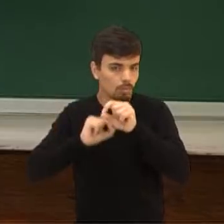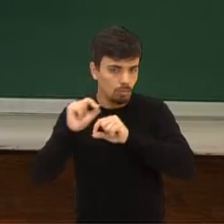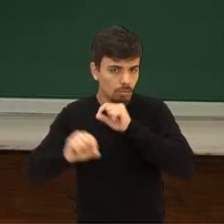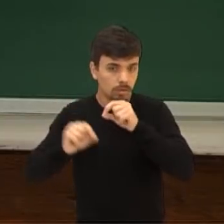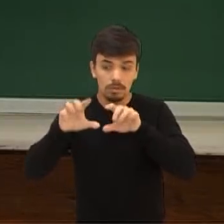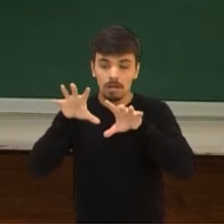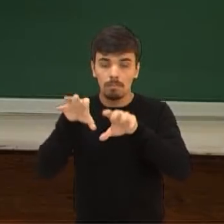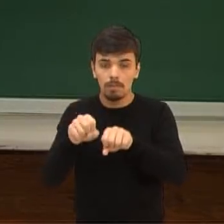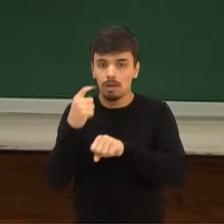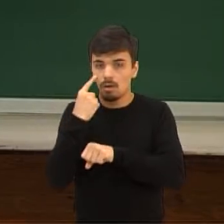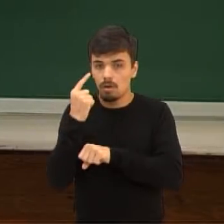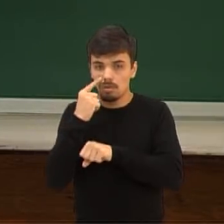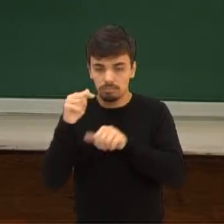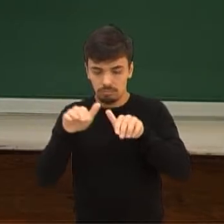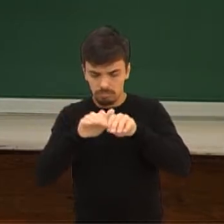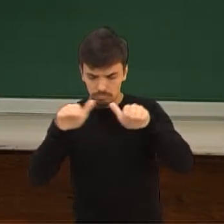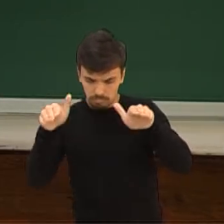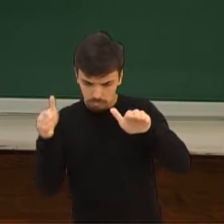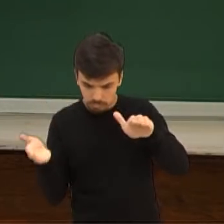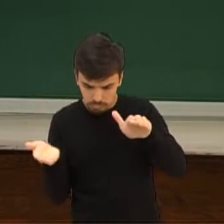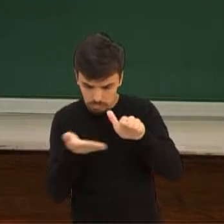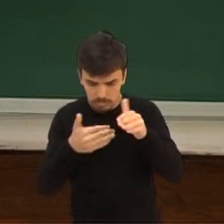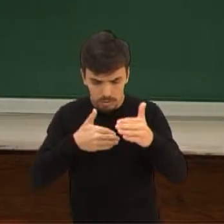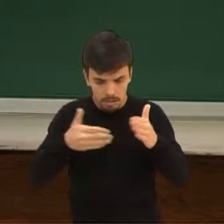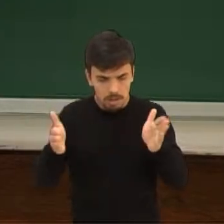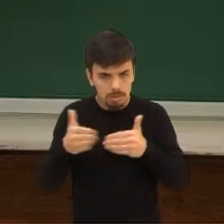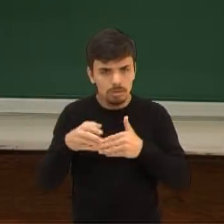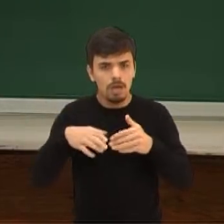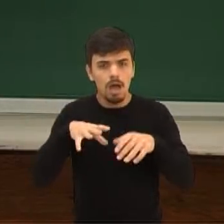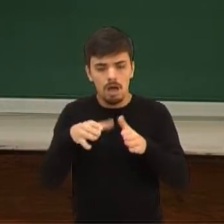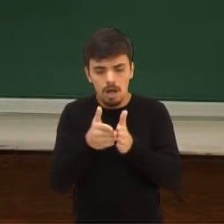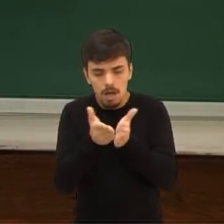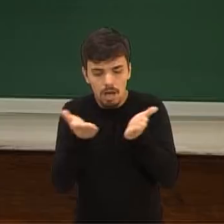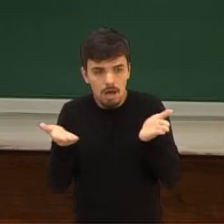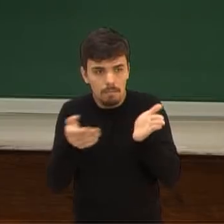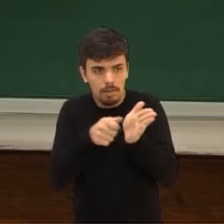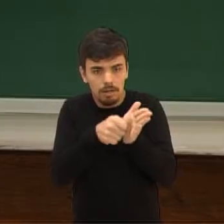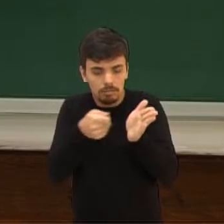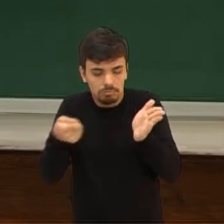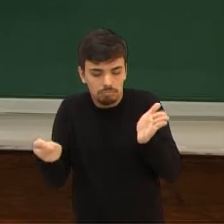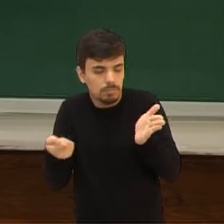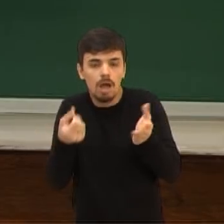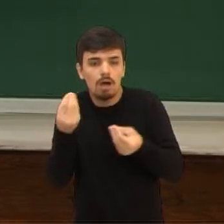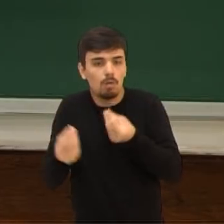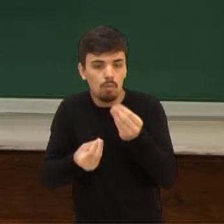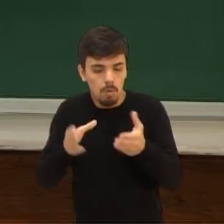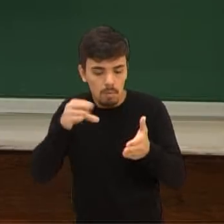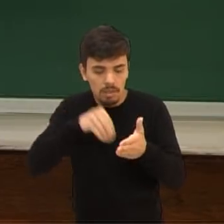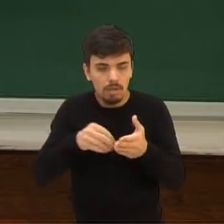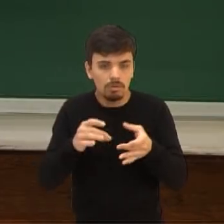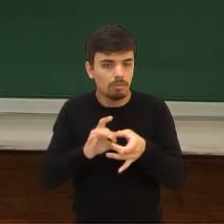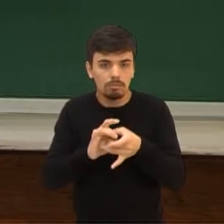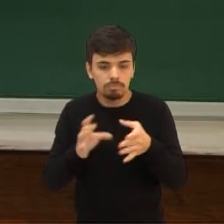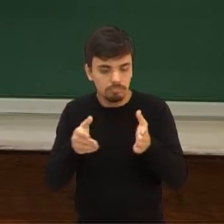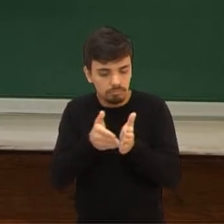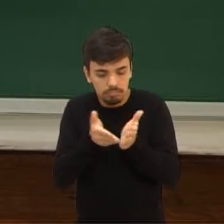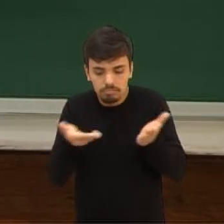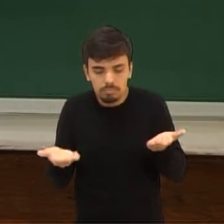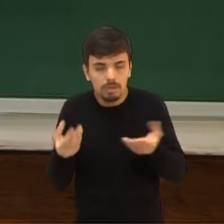esta caixinha aqui e eu abrir ela, como que ela vai ficar desmontada?